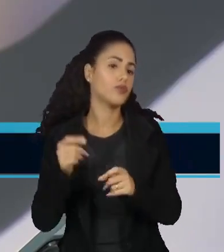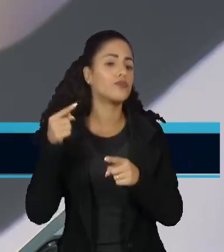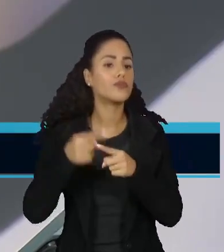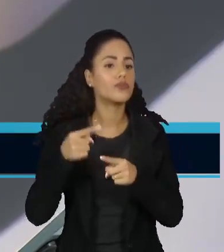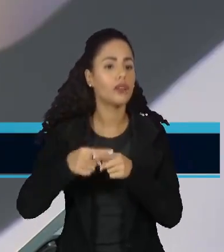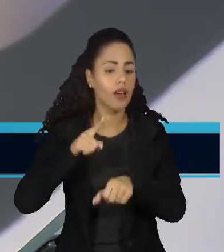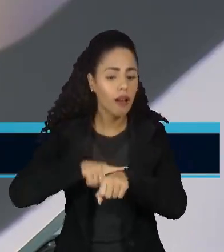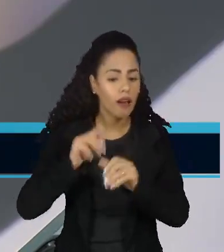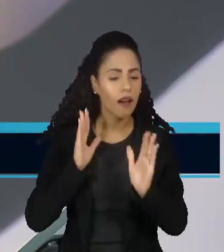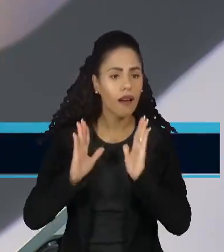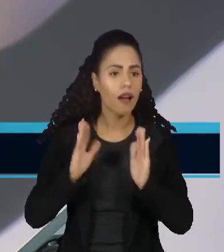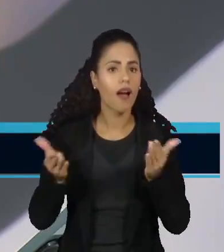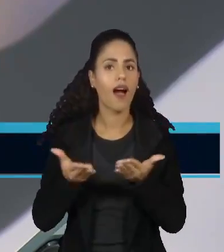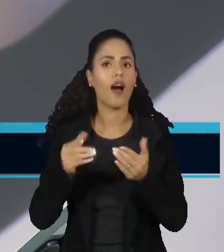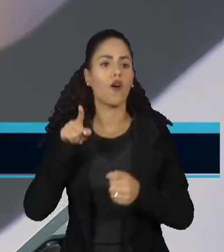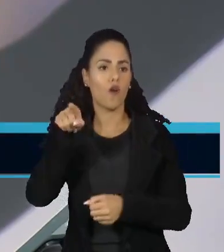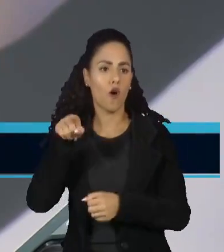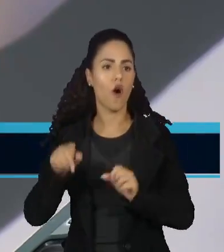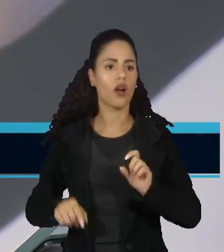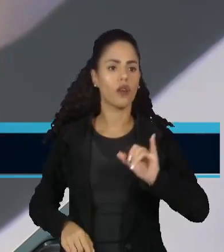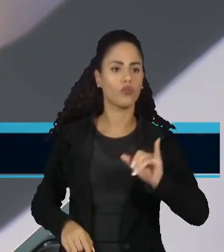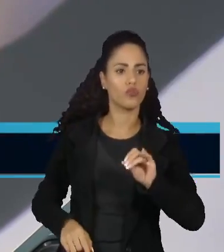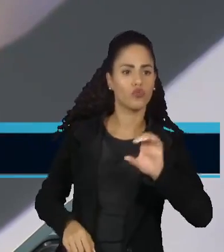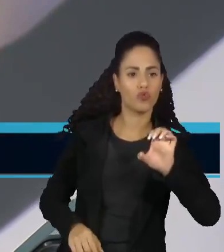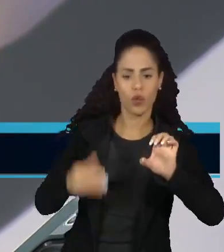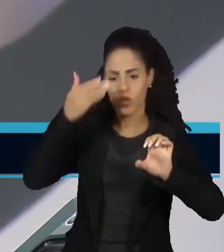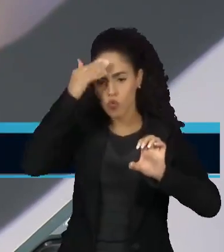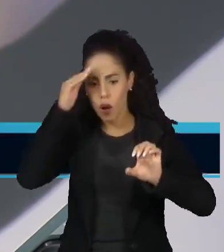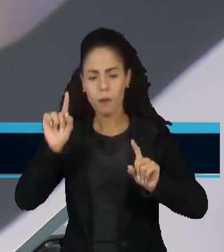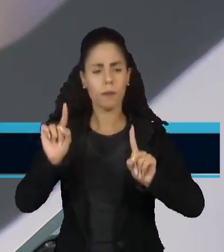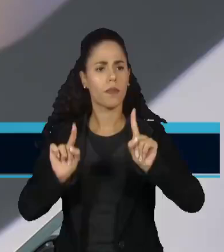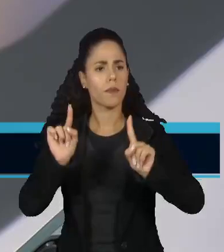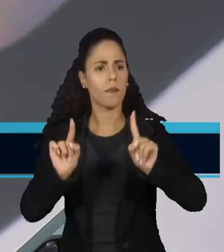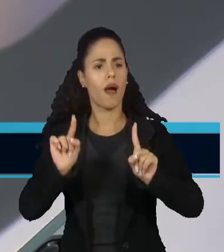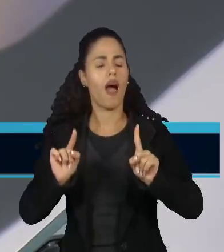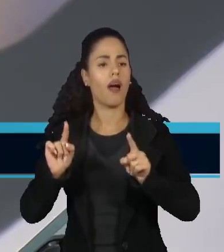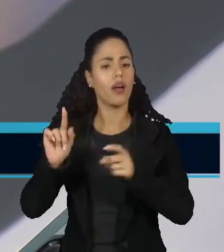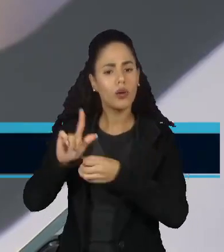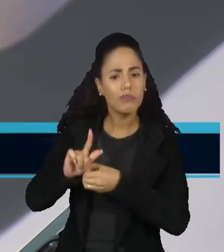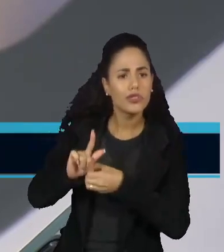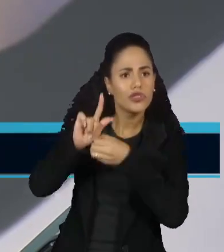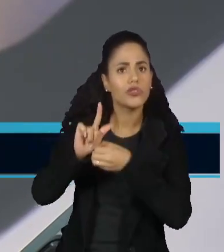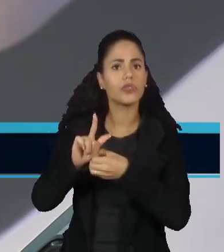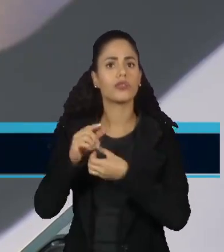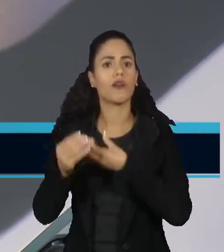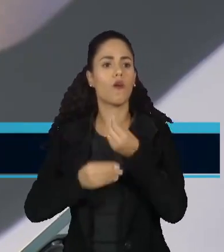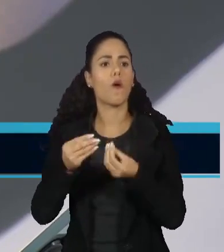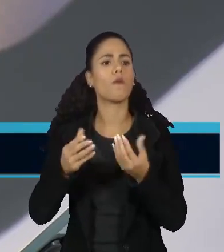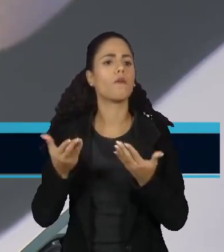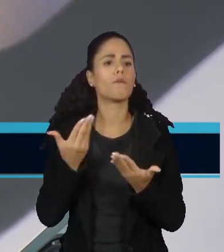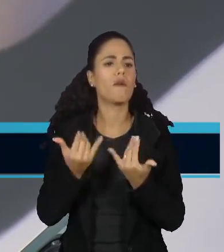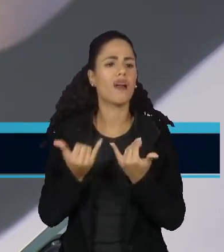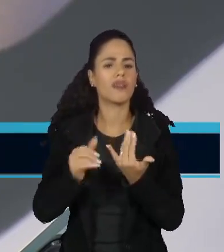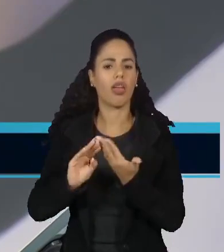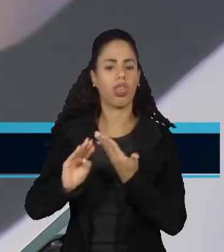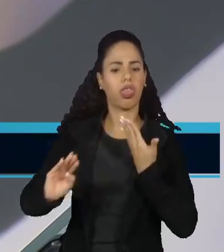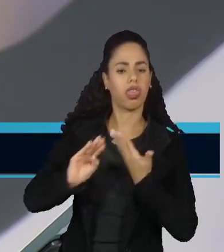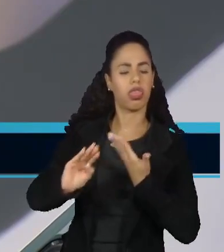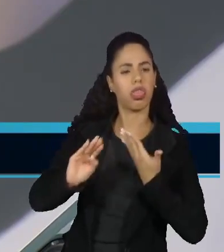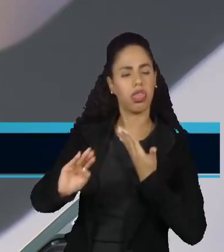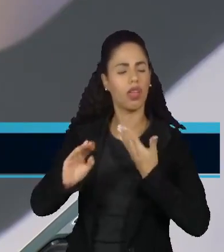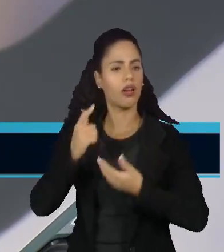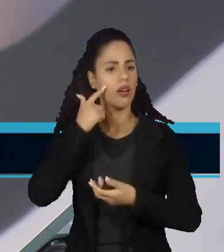onde a candidatura Trump e a gestão Trump foi uma gestão caracterizada pelo isolacionismo, na